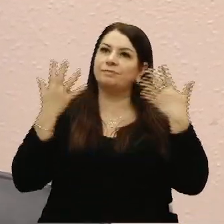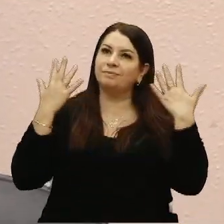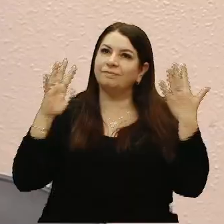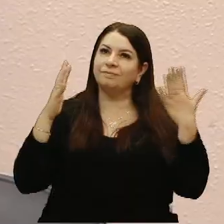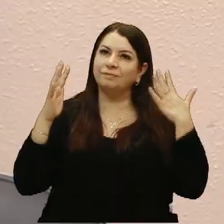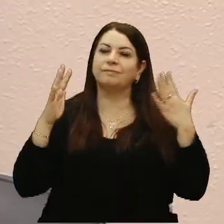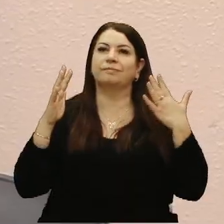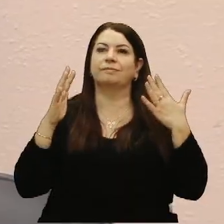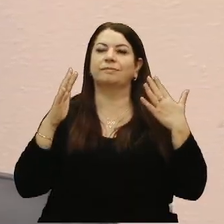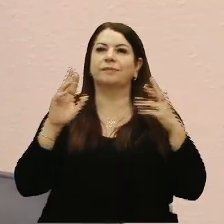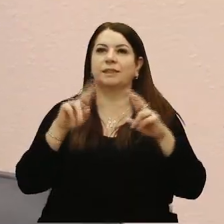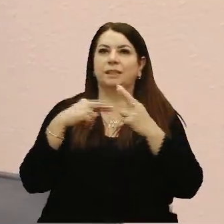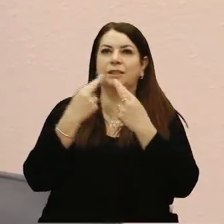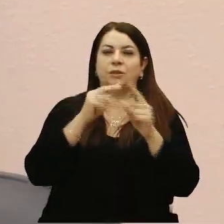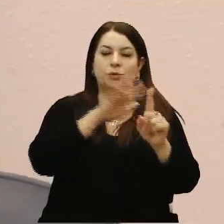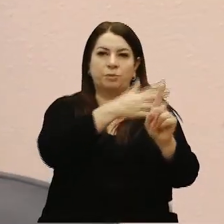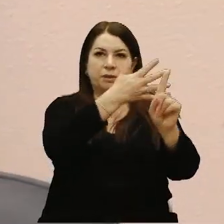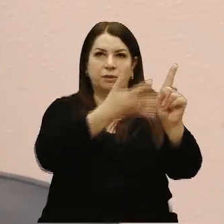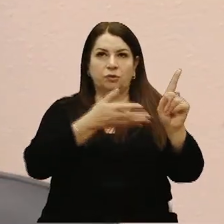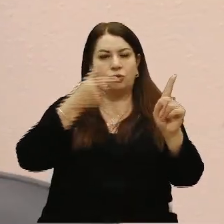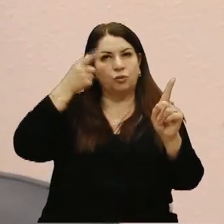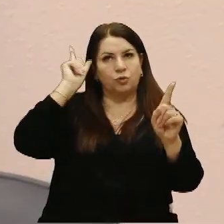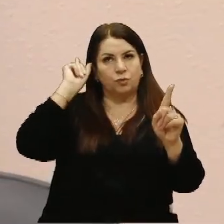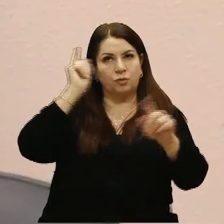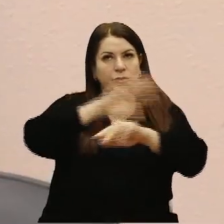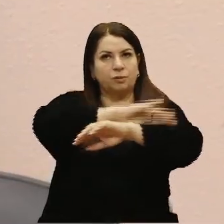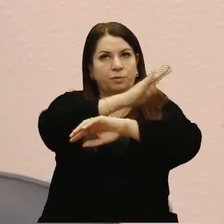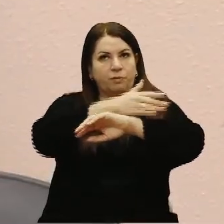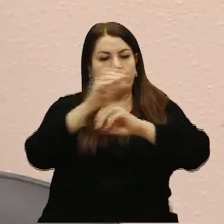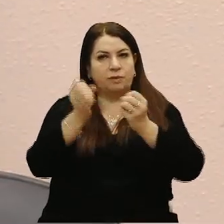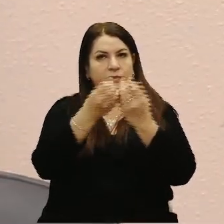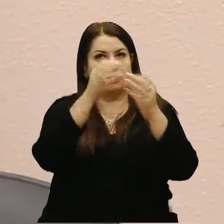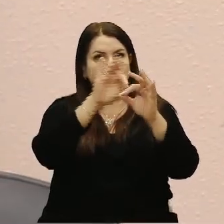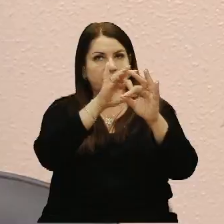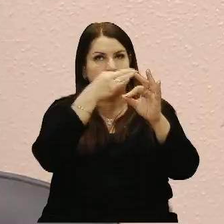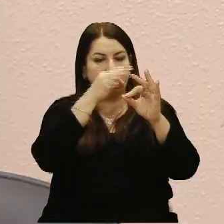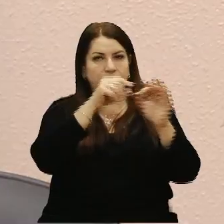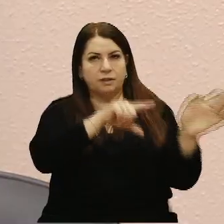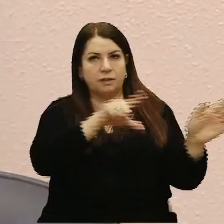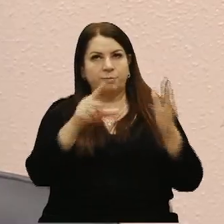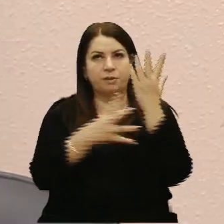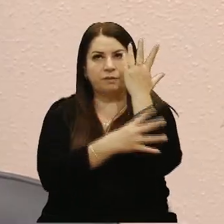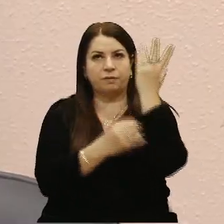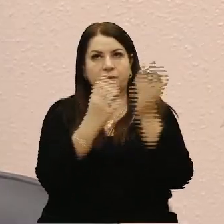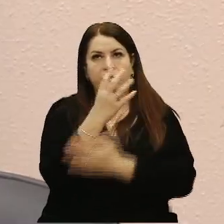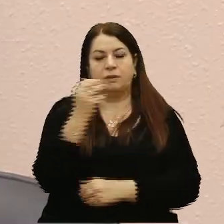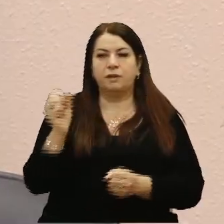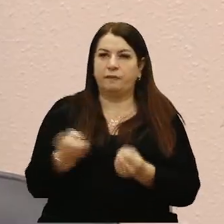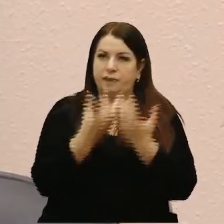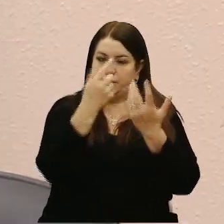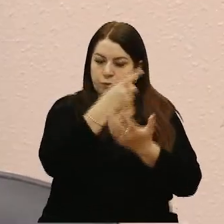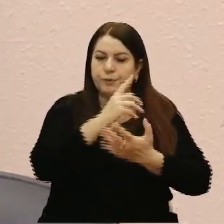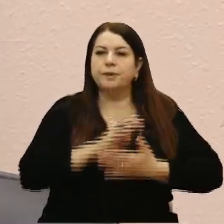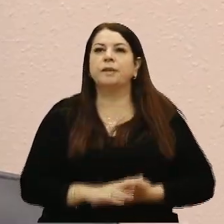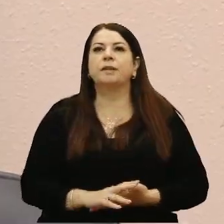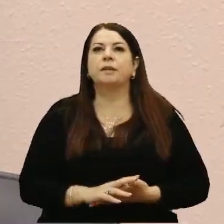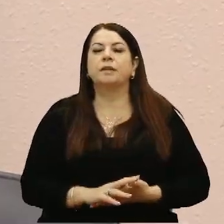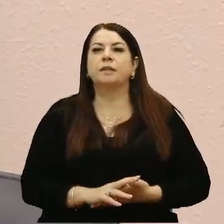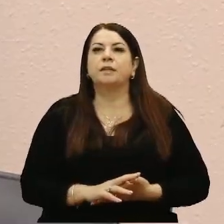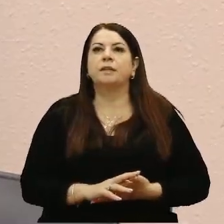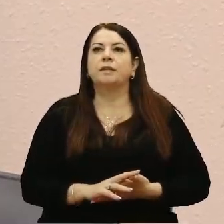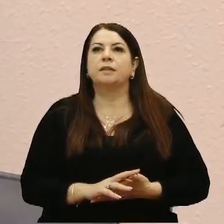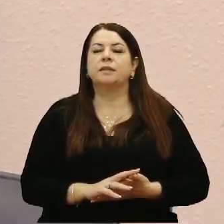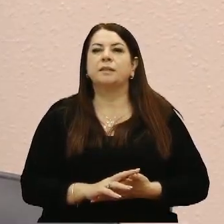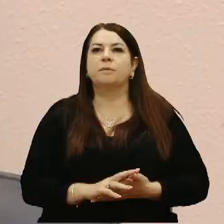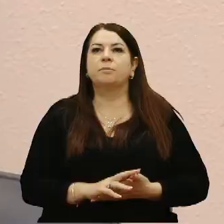parabenizar pela sessão solene de ontem lá nos pavilhões, na nossa Semana Farroupilha, nos festejos Farroupilha, pela comenda